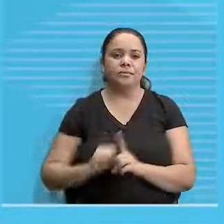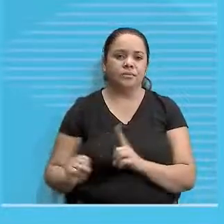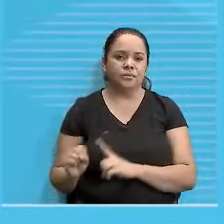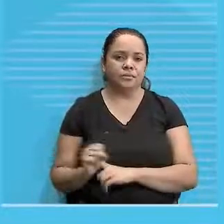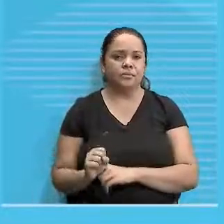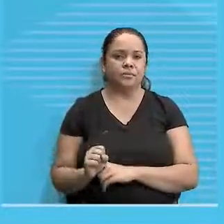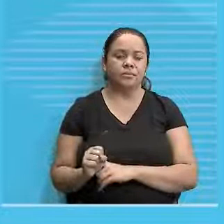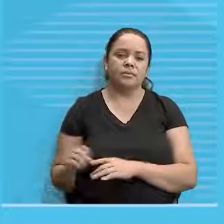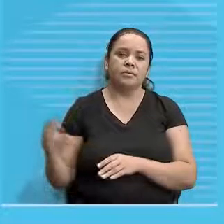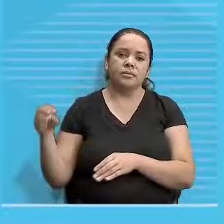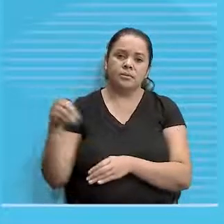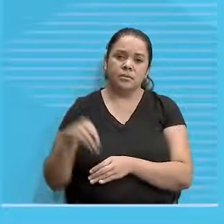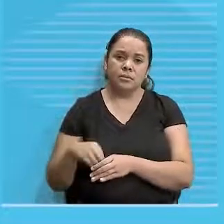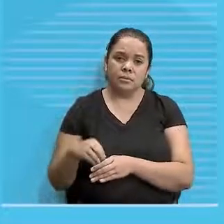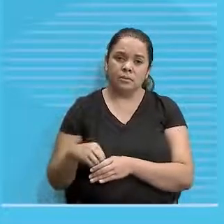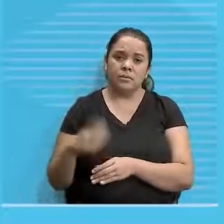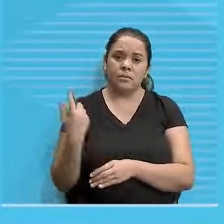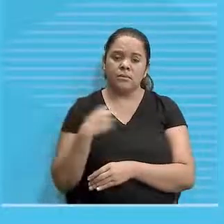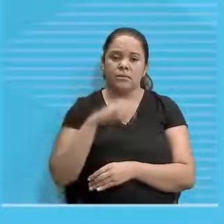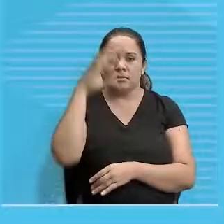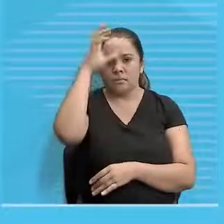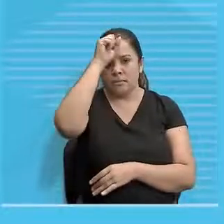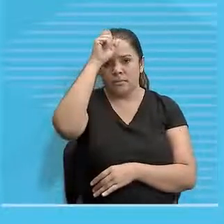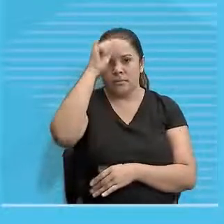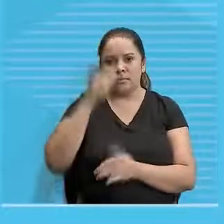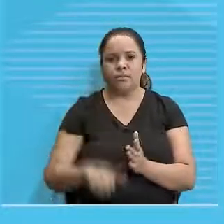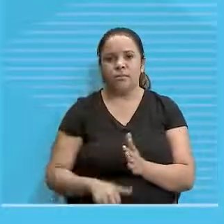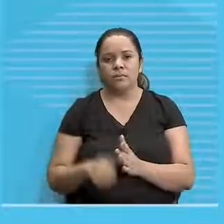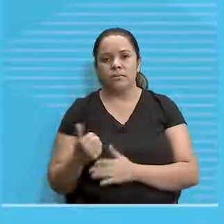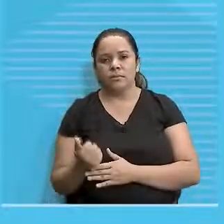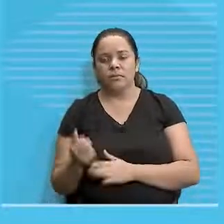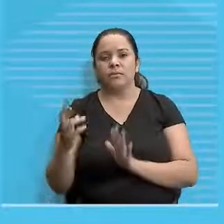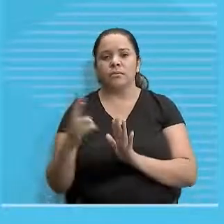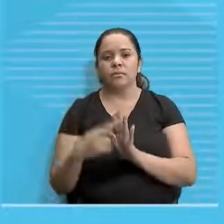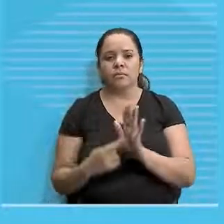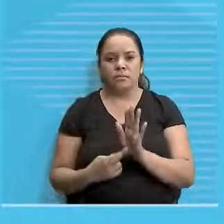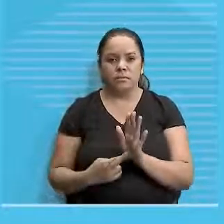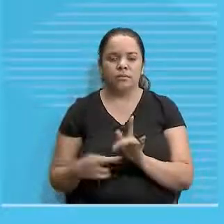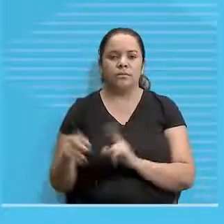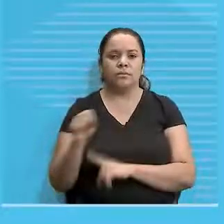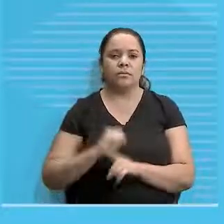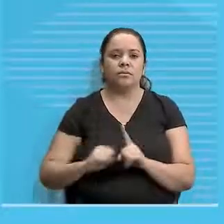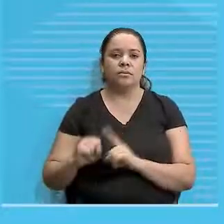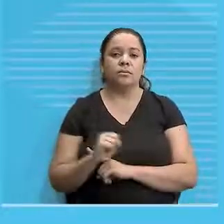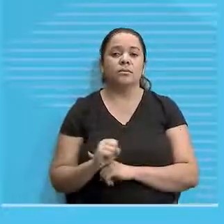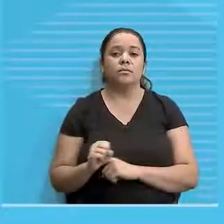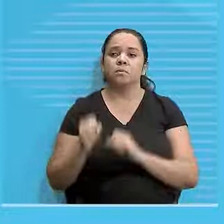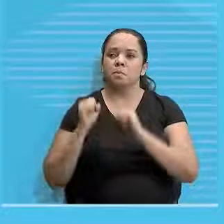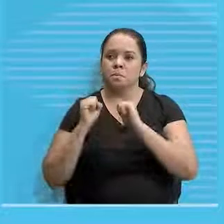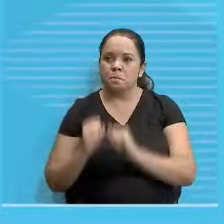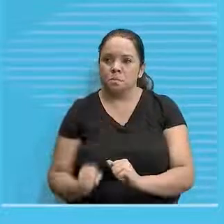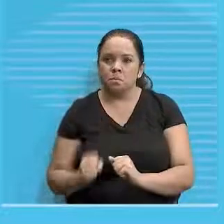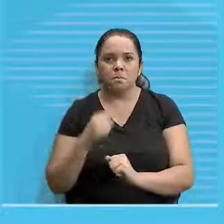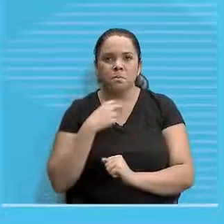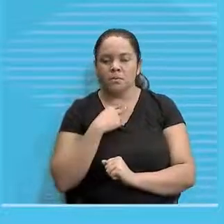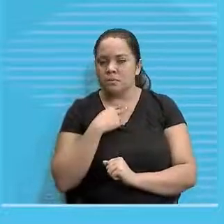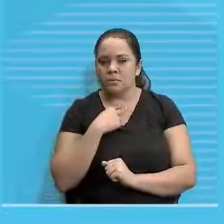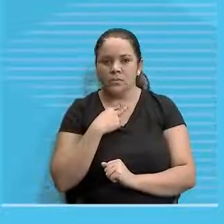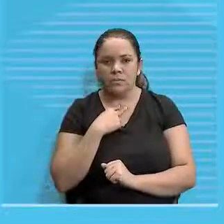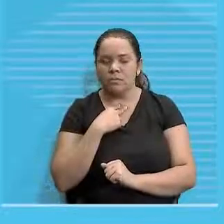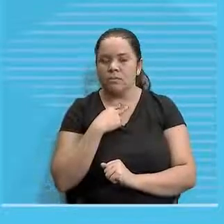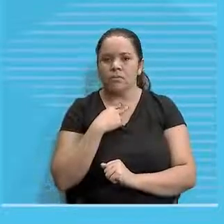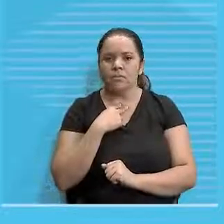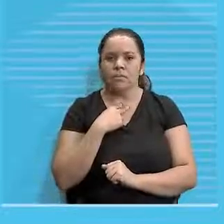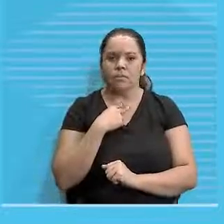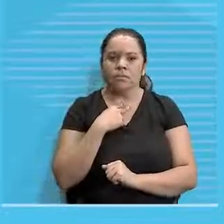que a gente aprende as primeiras regras sociais, né? Aquela ideia do que pode, o que não pode ser feito